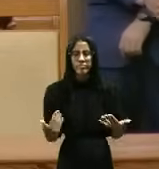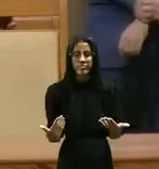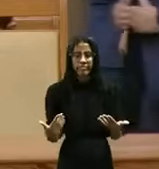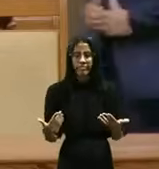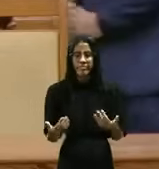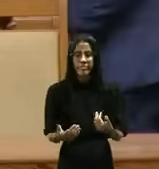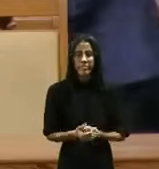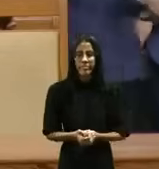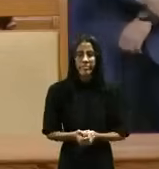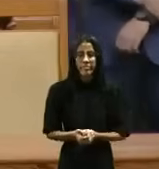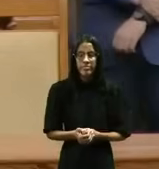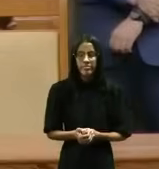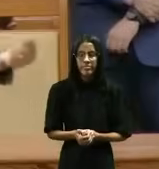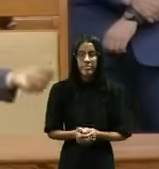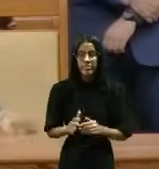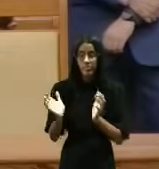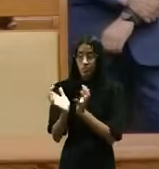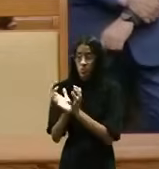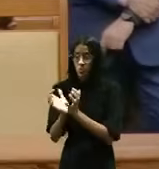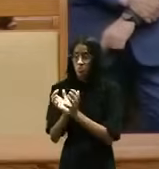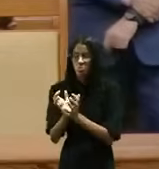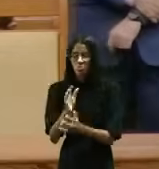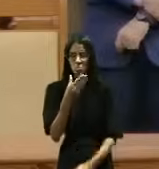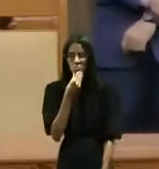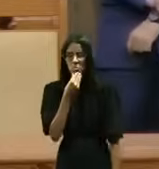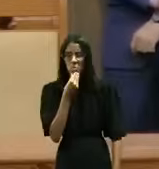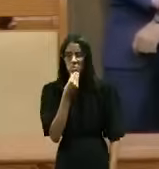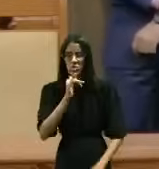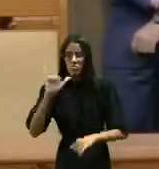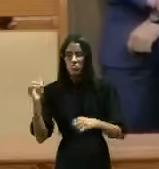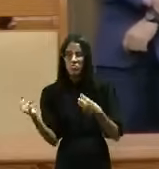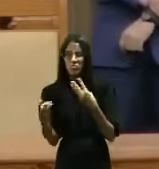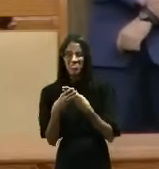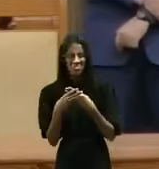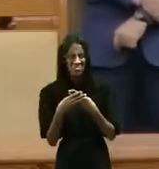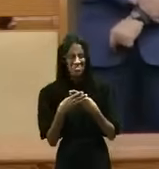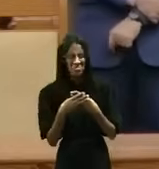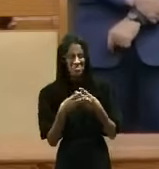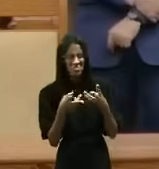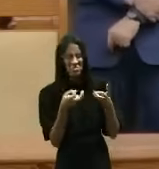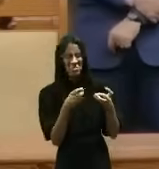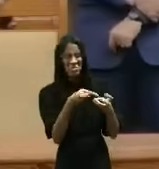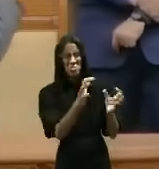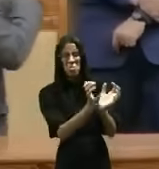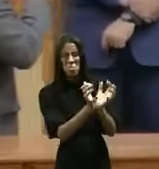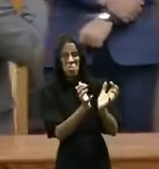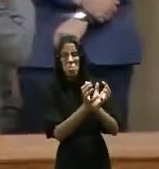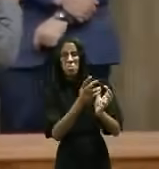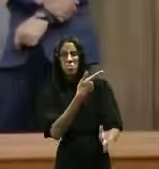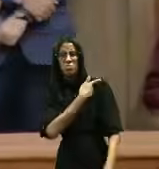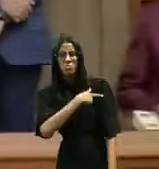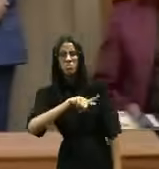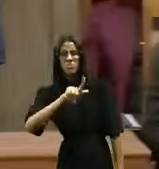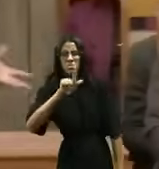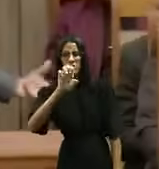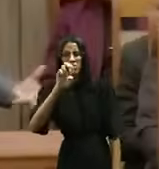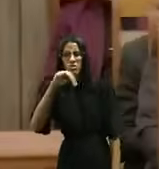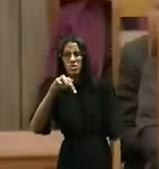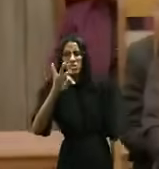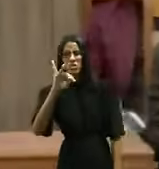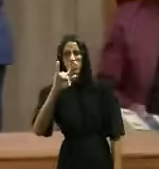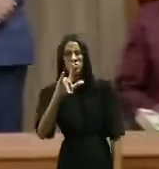um um judeu só se sentava com um Gentil Só se ele se circunci cumprisse todas as normas se